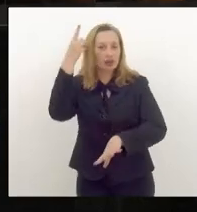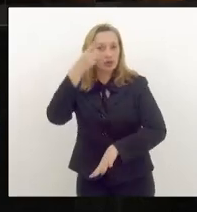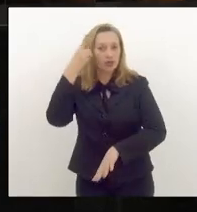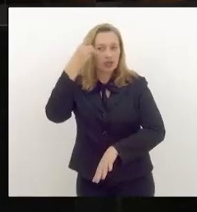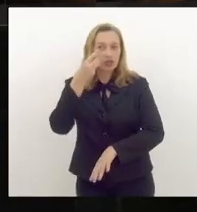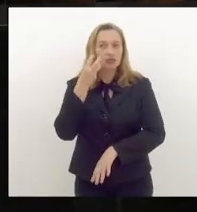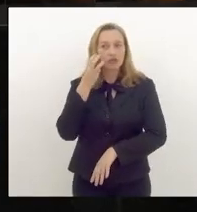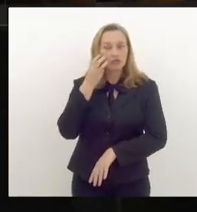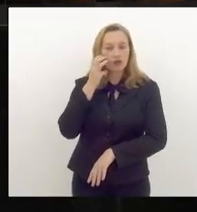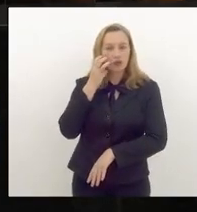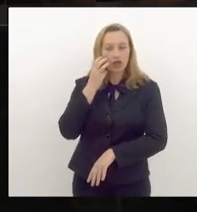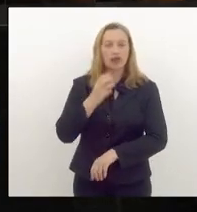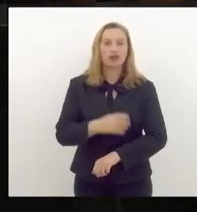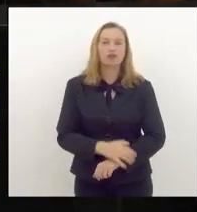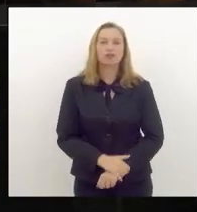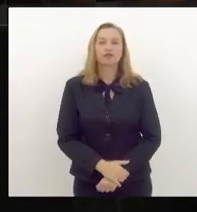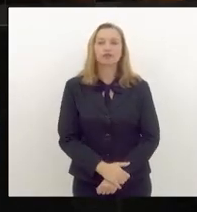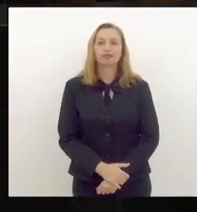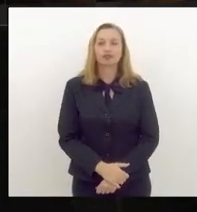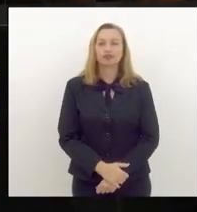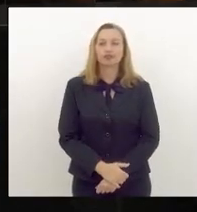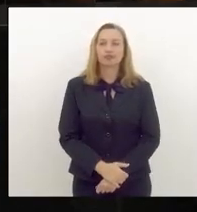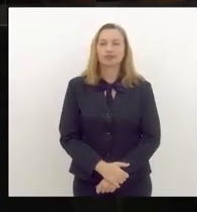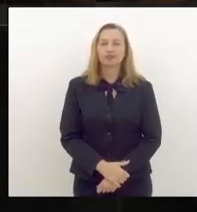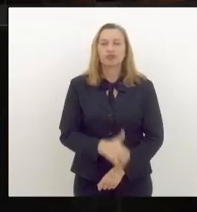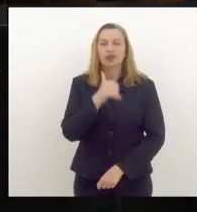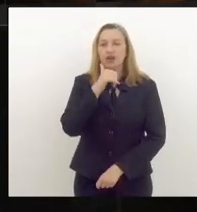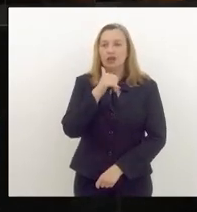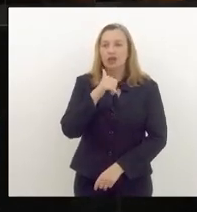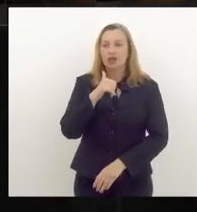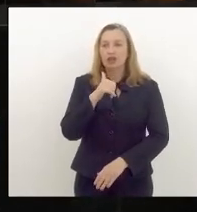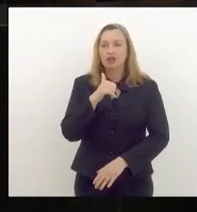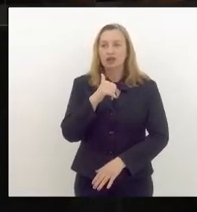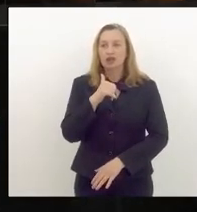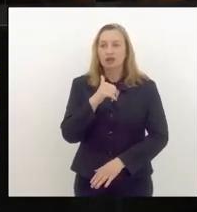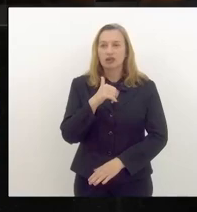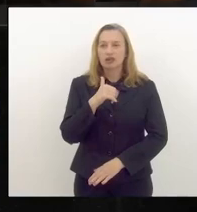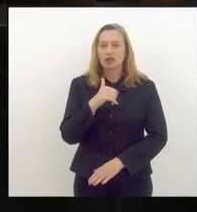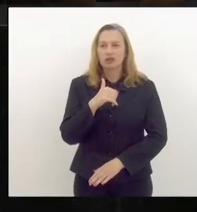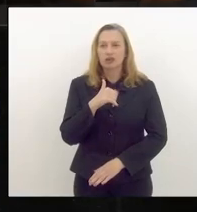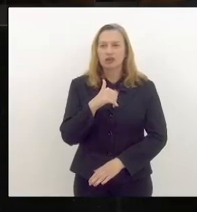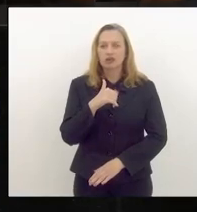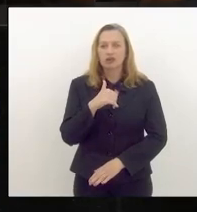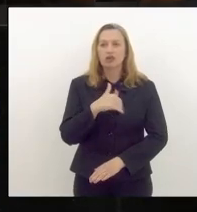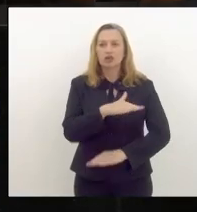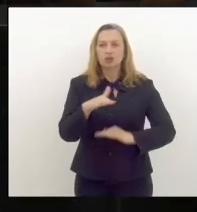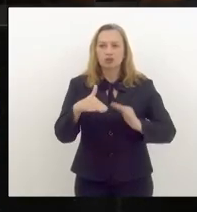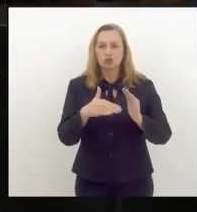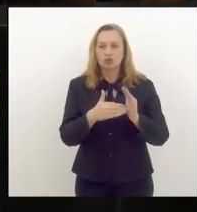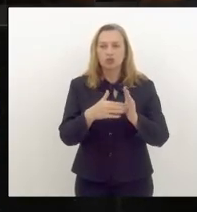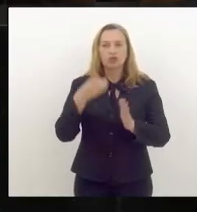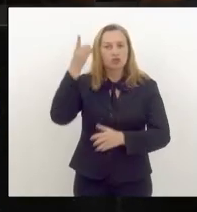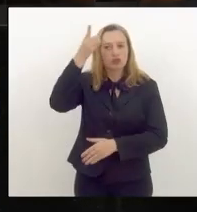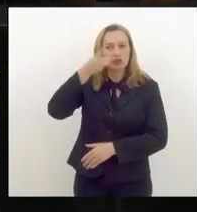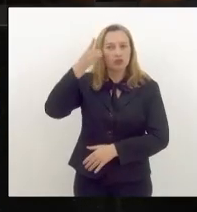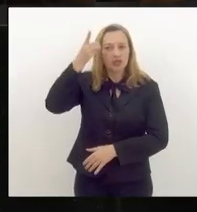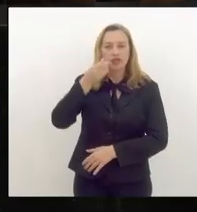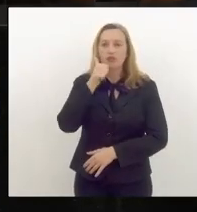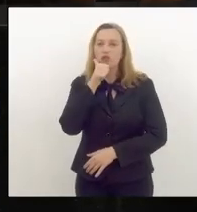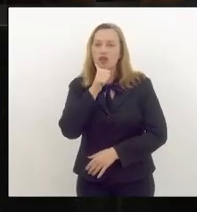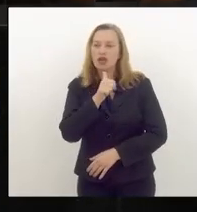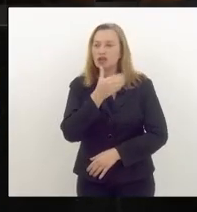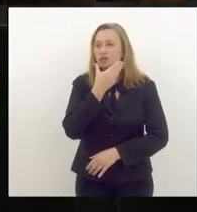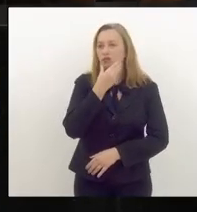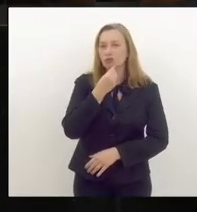waldeck Carneiro senhoras e senhores deputados e deputadas